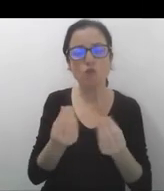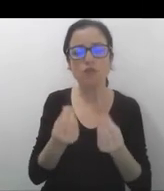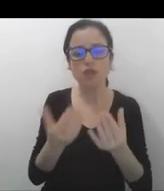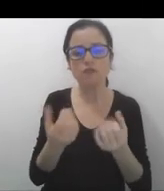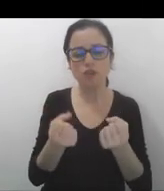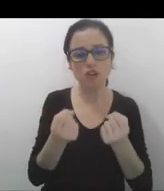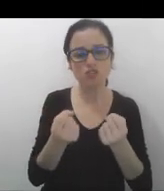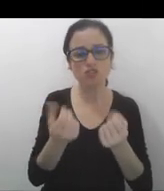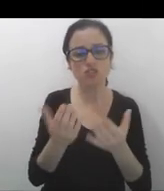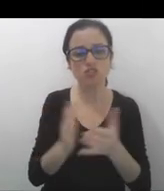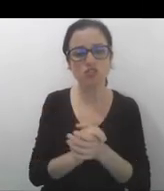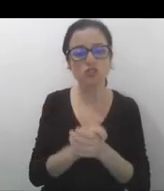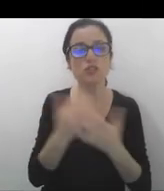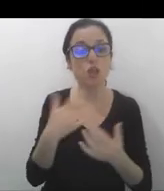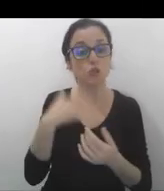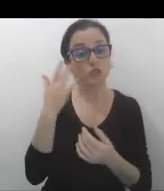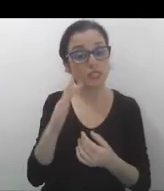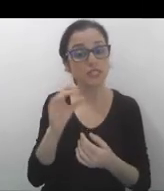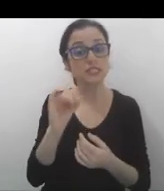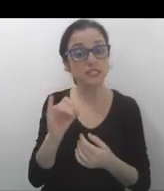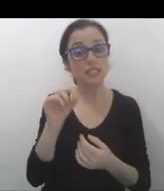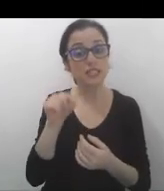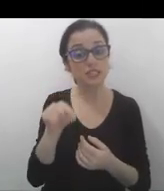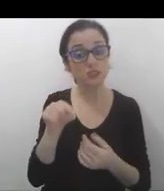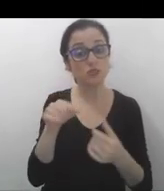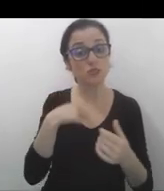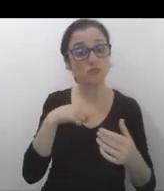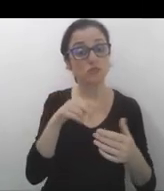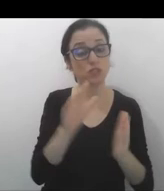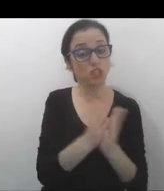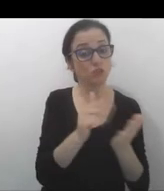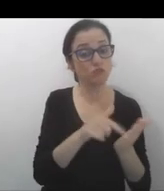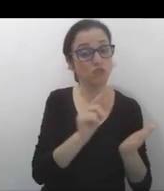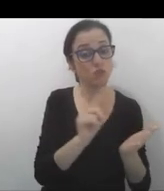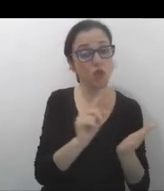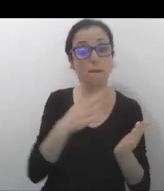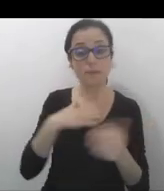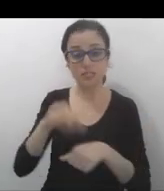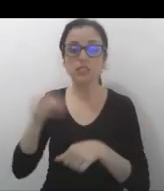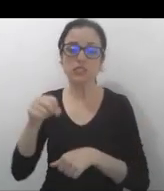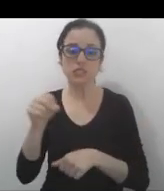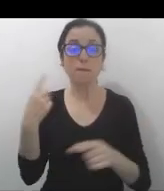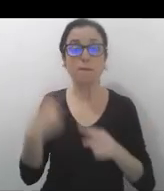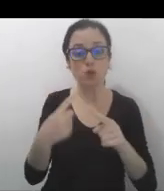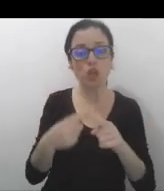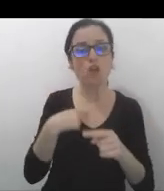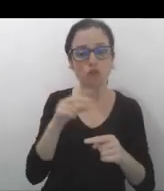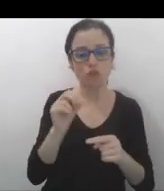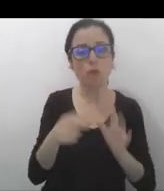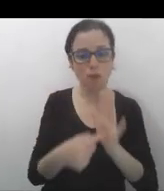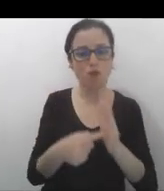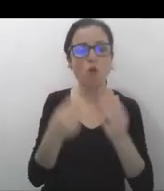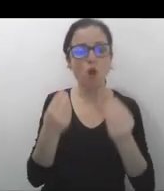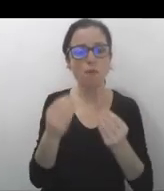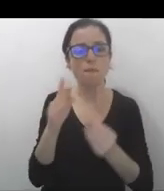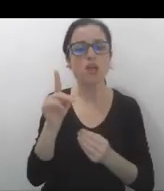que a escola deu frutos, né? Isso, eu nem sei se está no meu livrinho, mas no meu mestrado está, porque eu vou mostrando